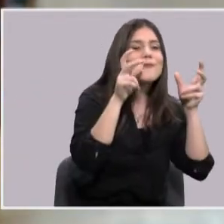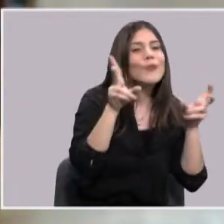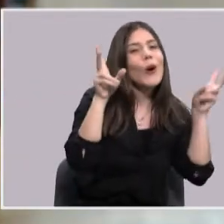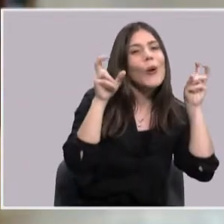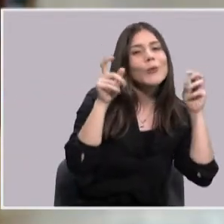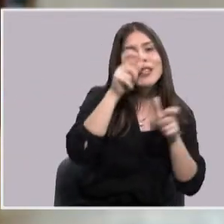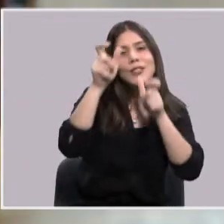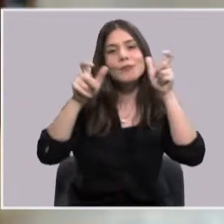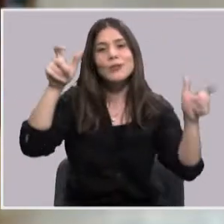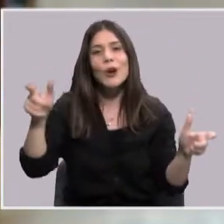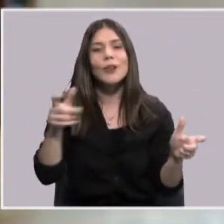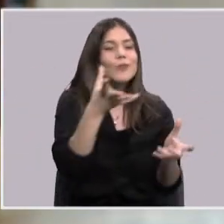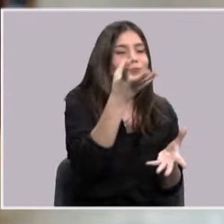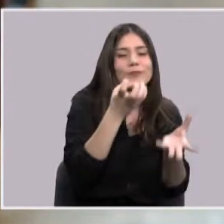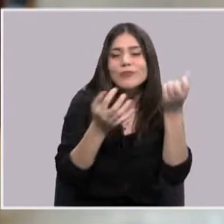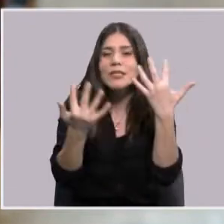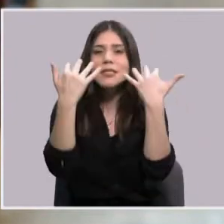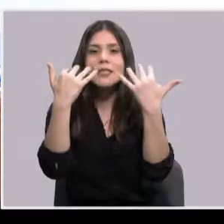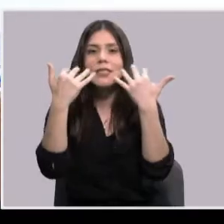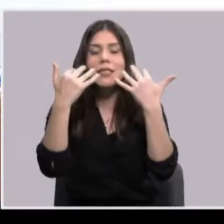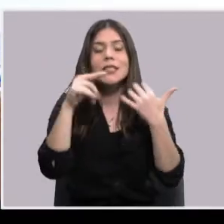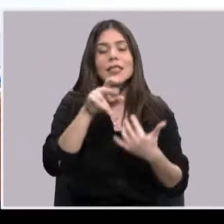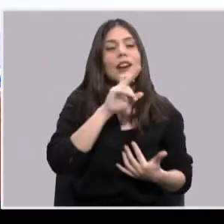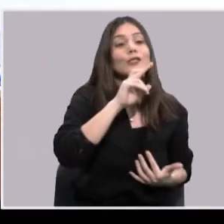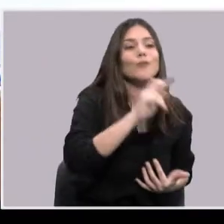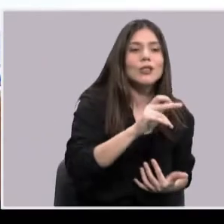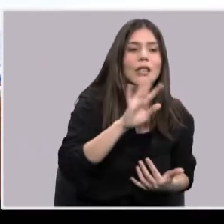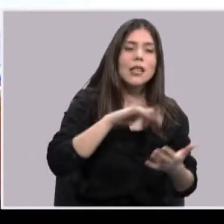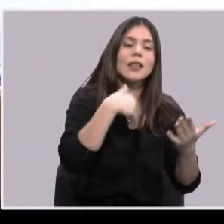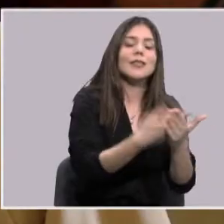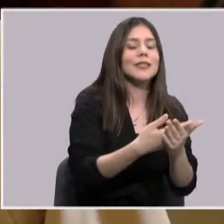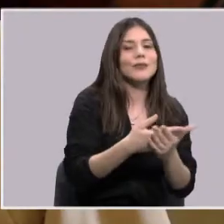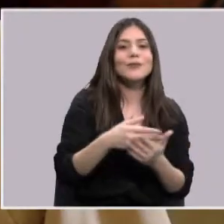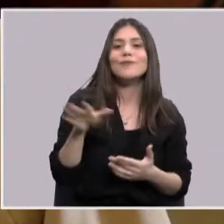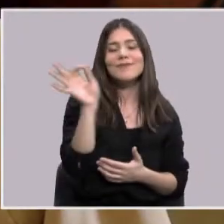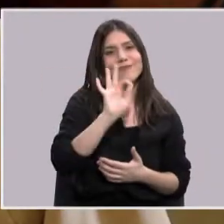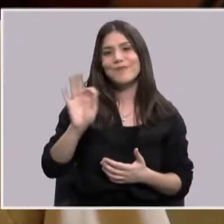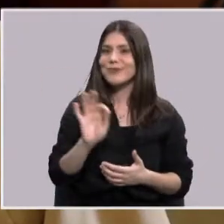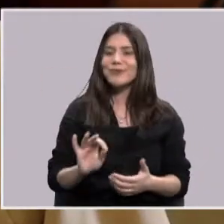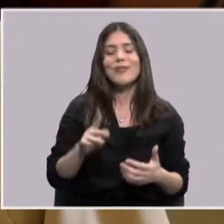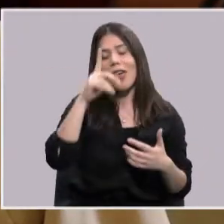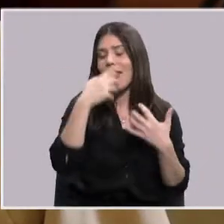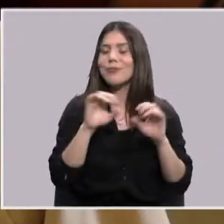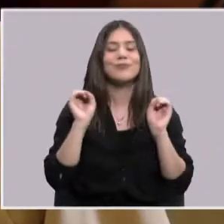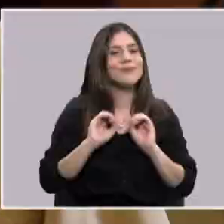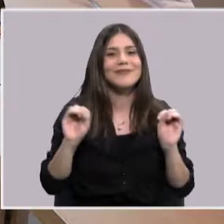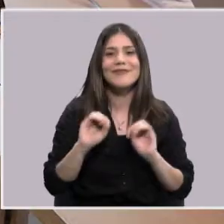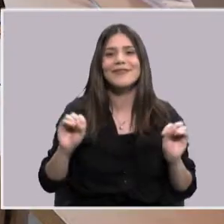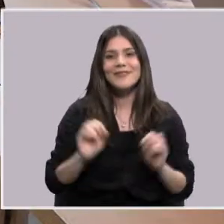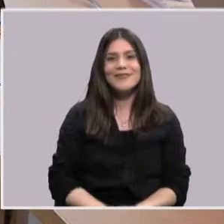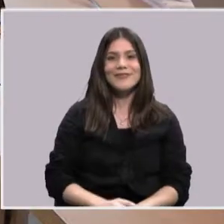de ouvir as pessoas, depois expor os problemas e se conseguirmos a solução é extraordinário, sem dúvida.